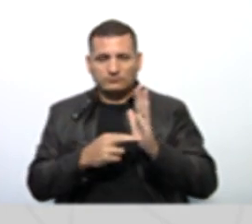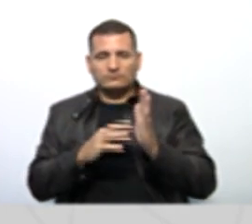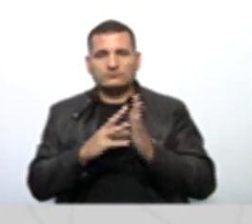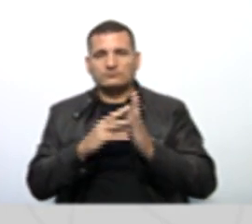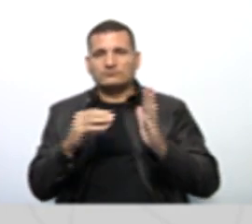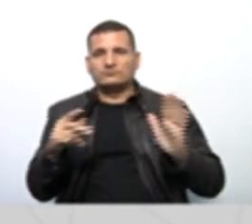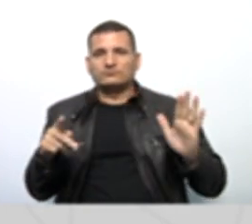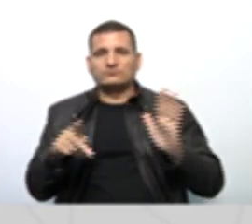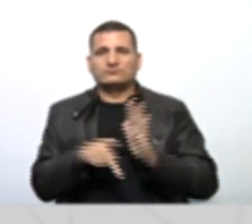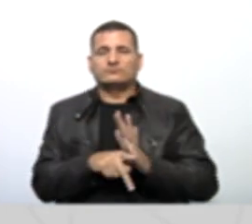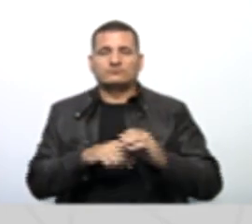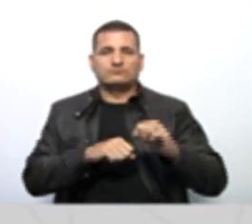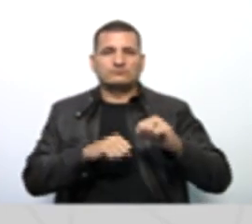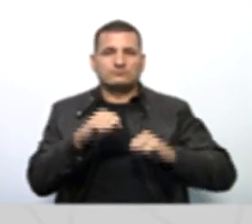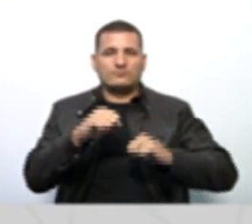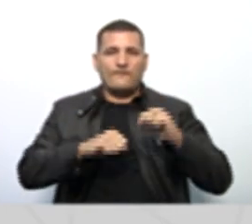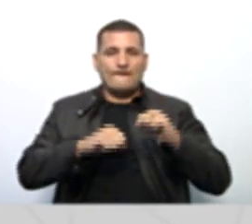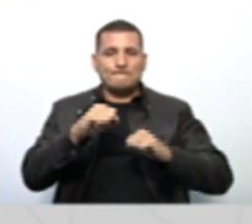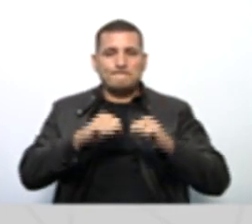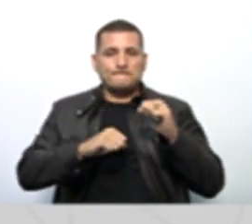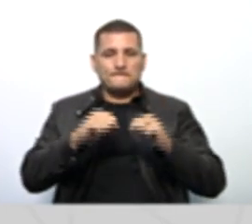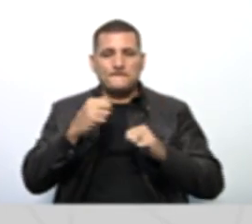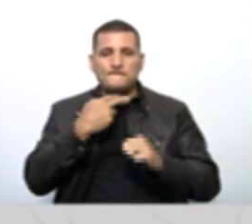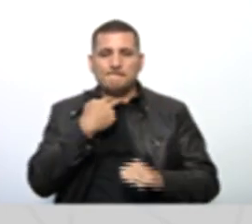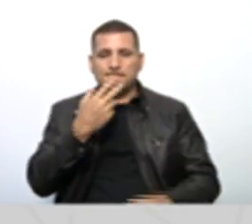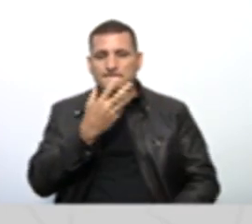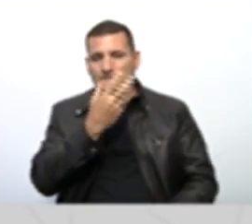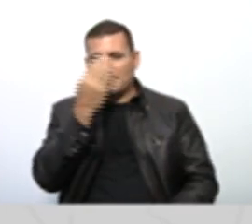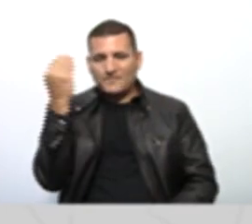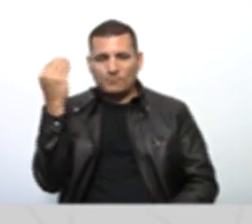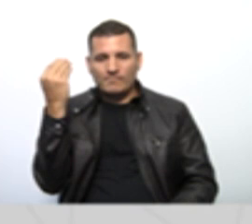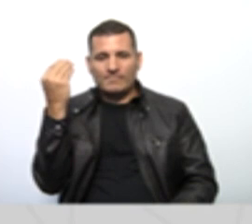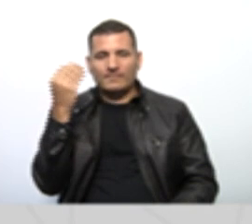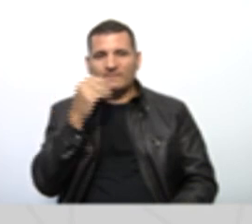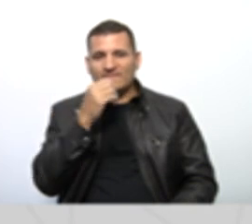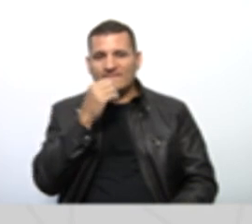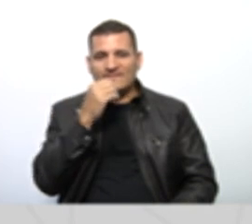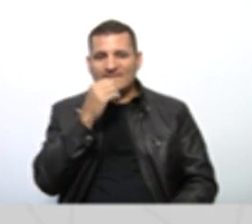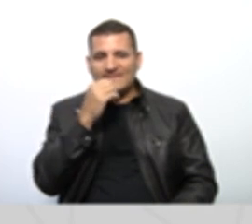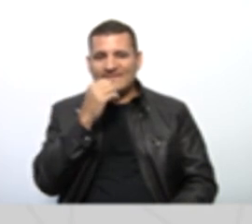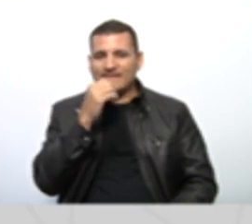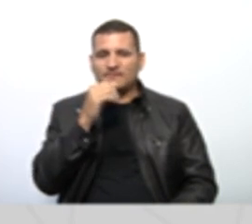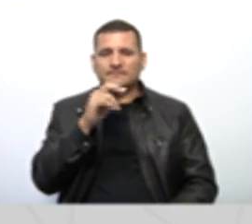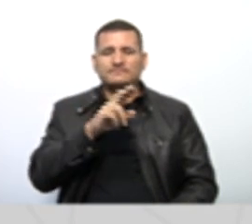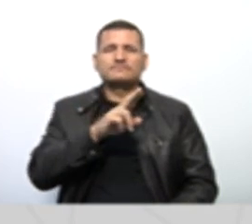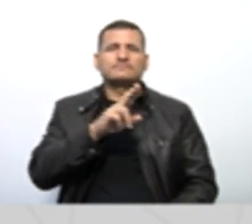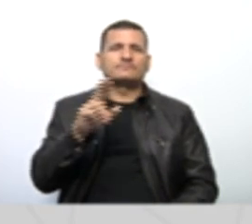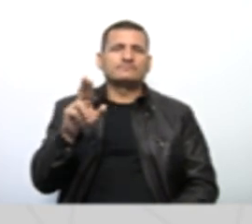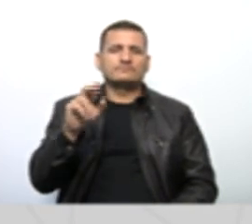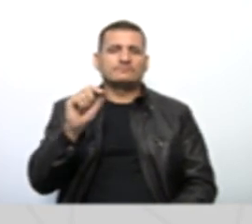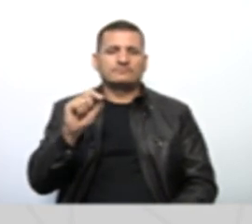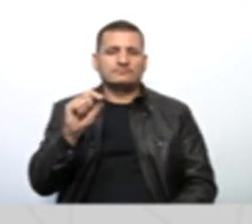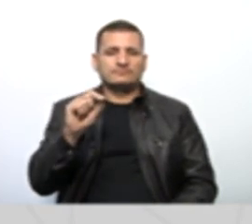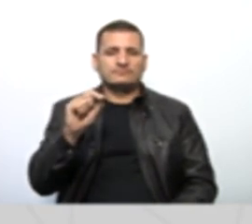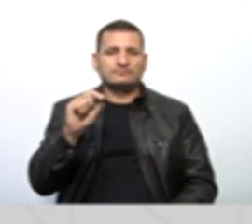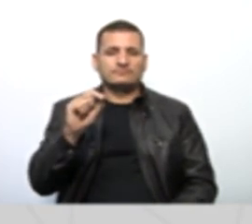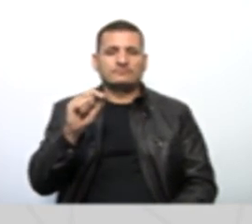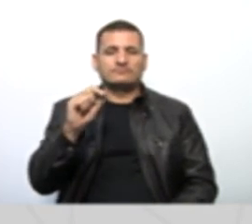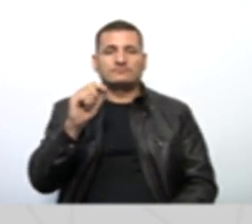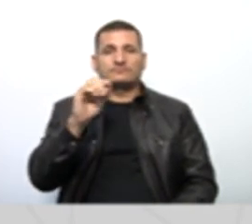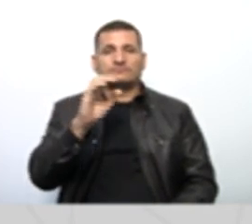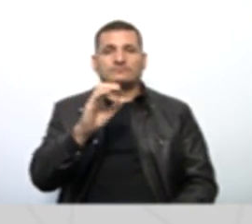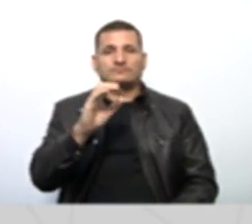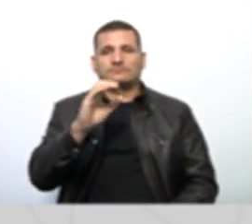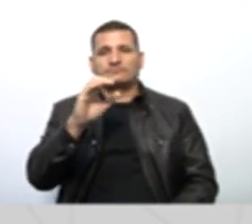não podemos esquecer disso daqui pessoal é chamado normalmente de cabeamento